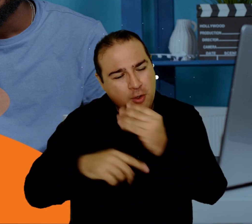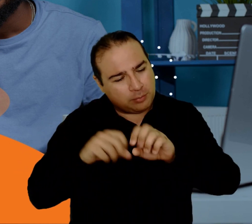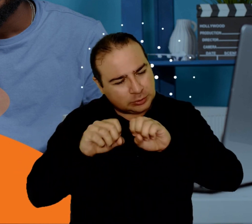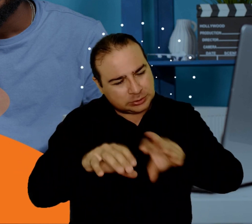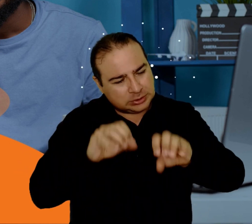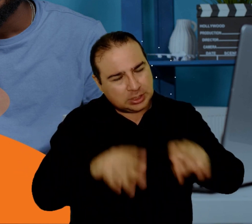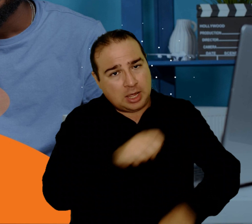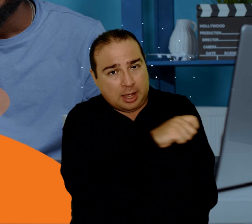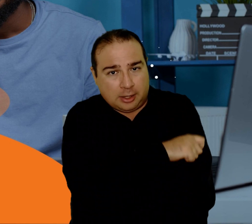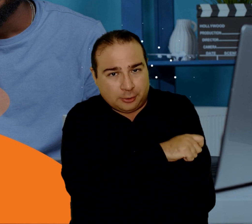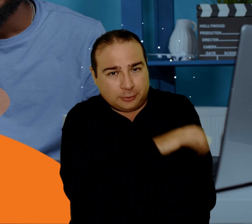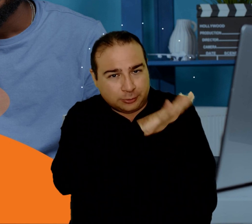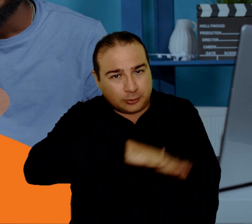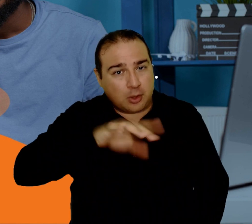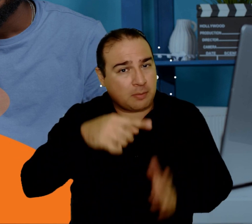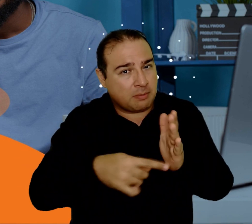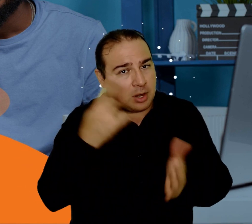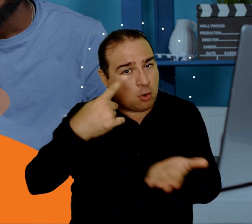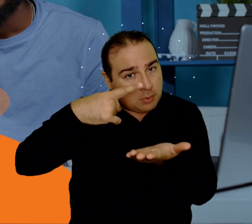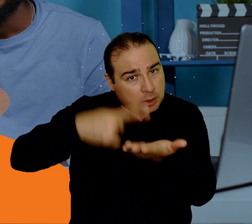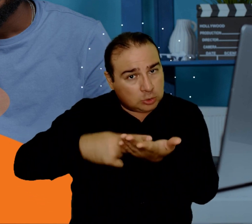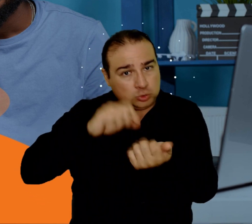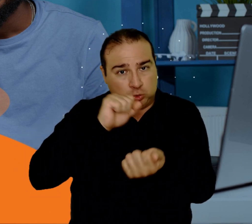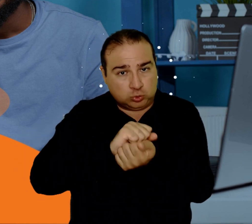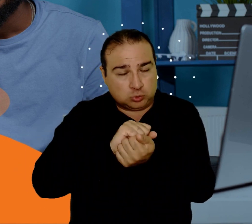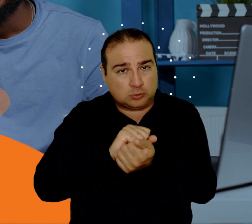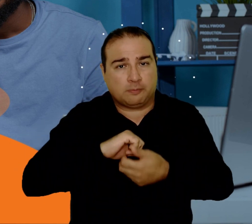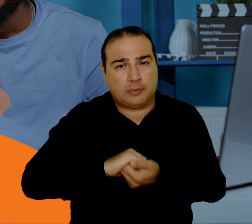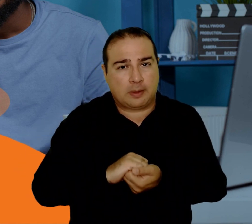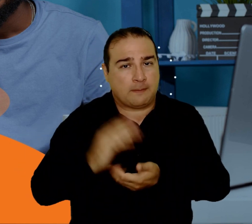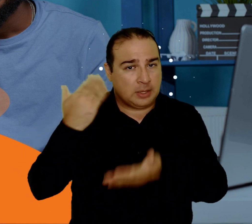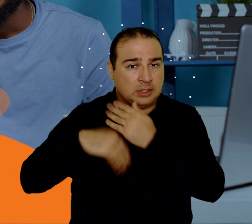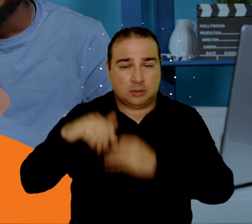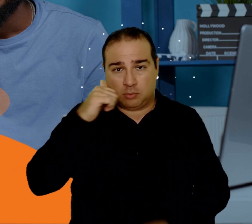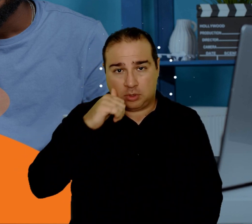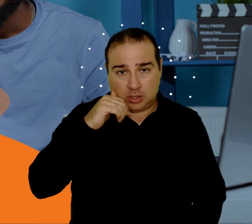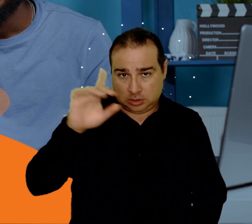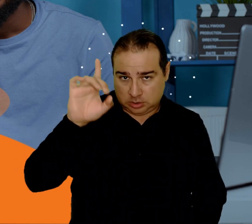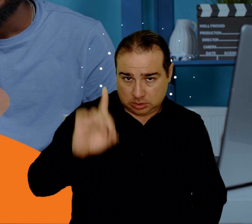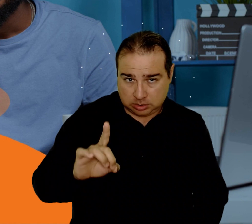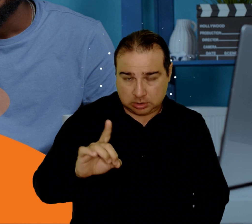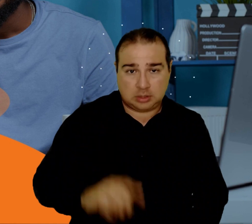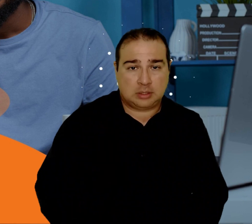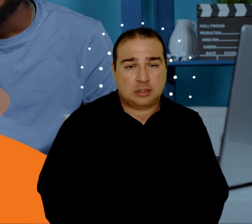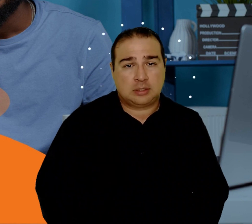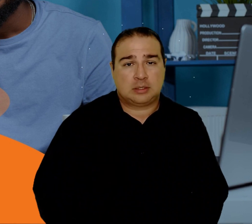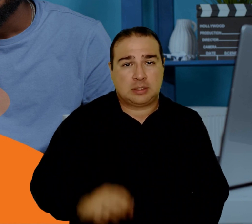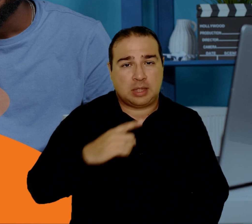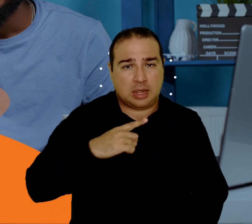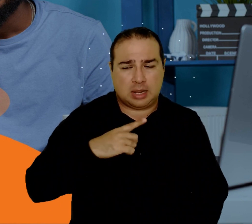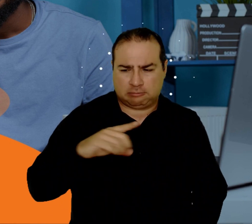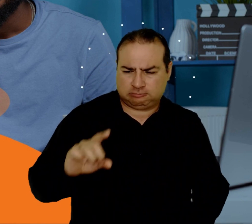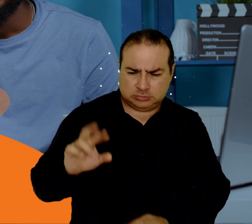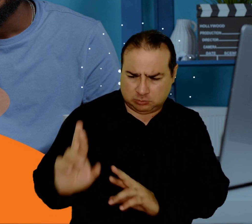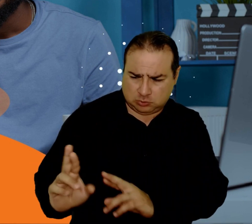muito favorável à educação inclusiva, primeiro pelo comprometimento da então diretora, né, chamava Irã Saraiva, que